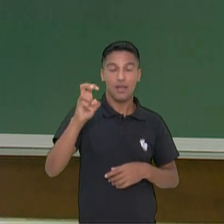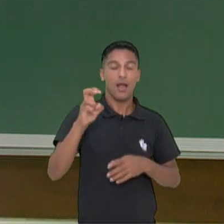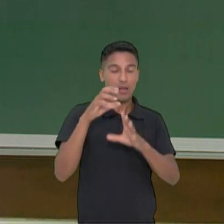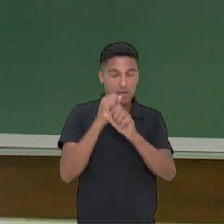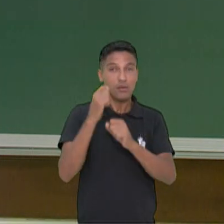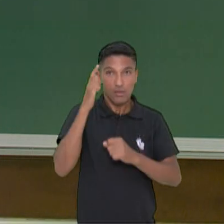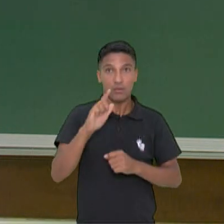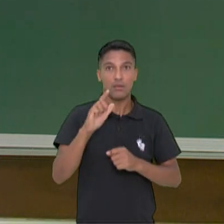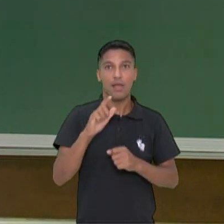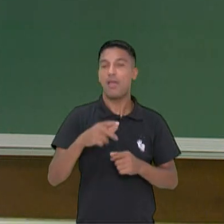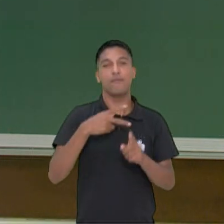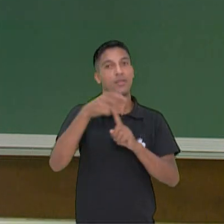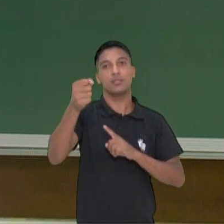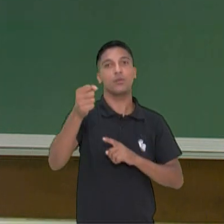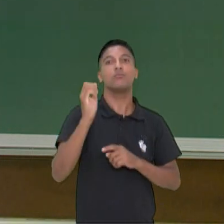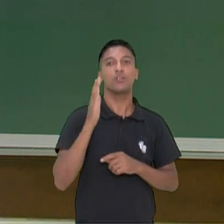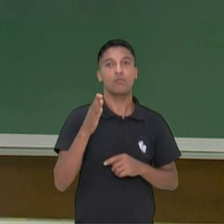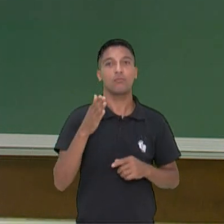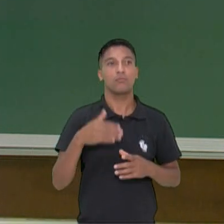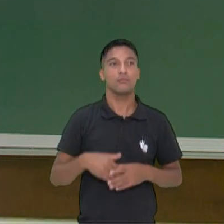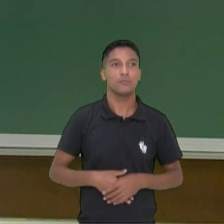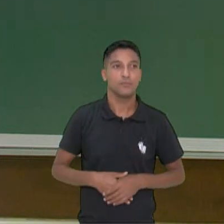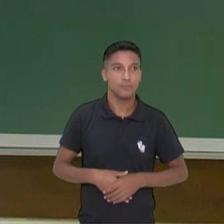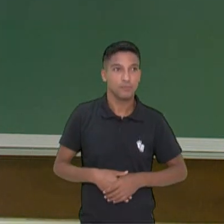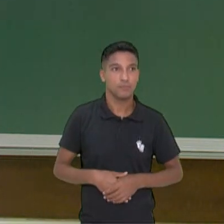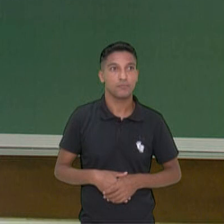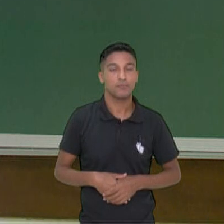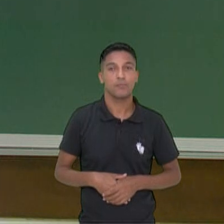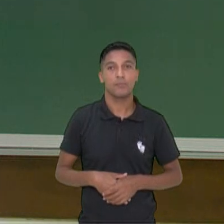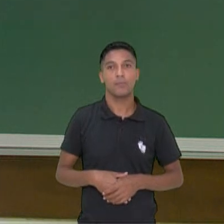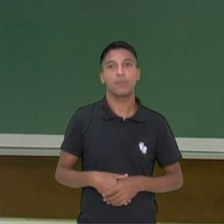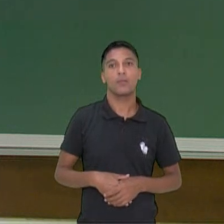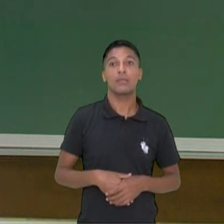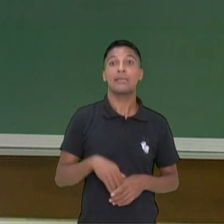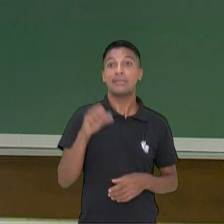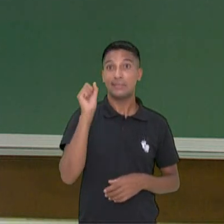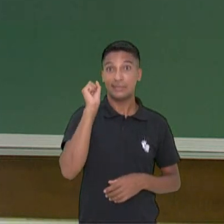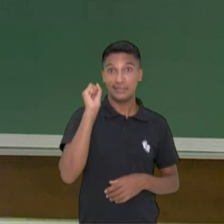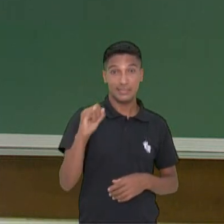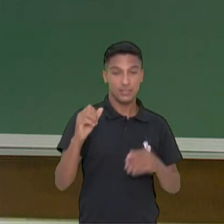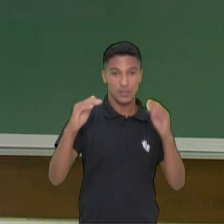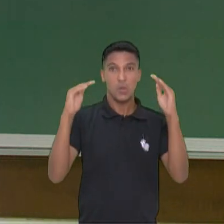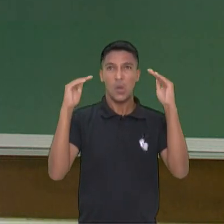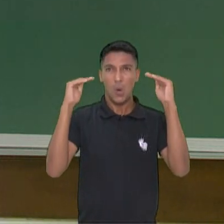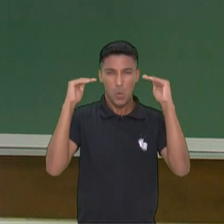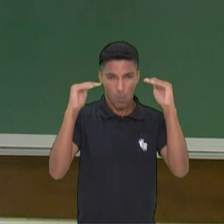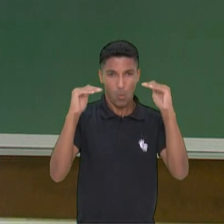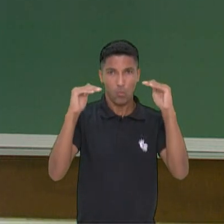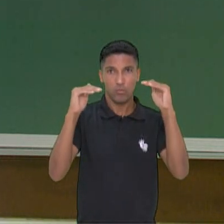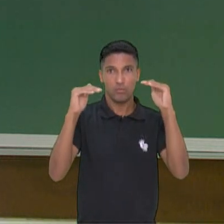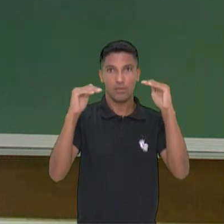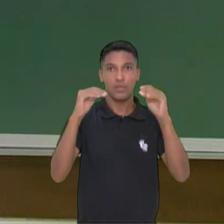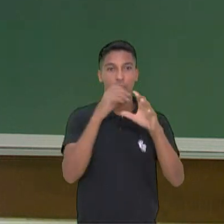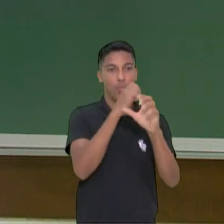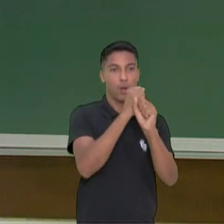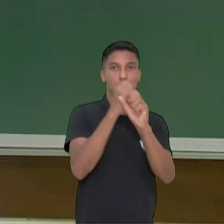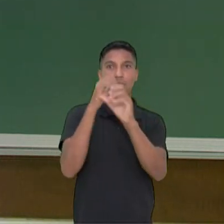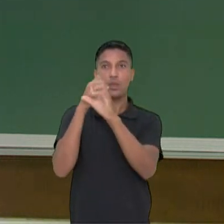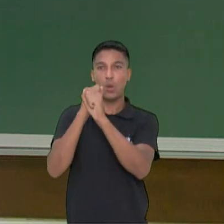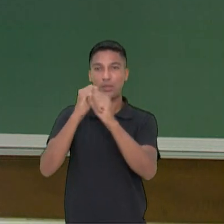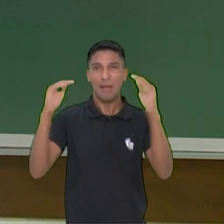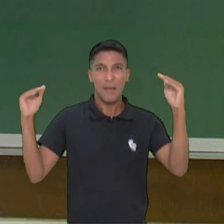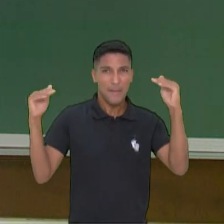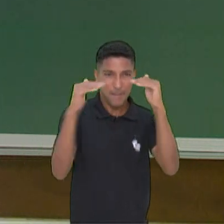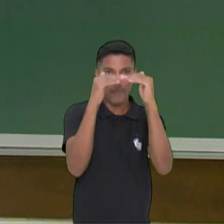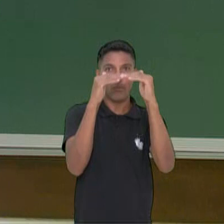empate ou seja terminou os três tempos de três minutos e os duelistas né os esgrimistas estão